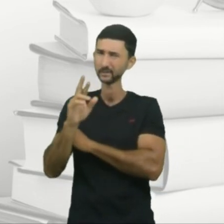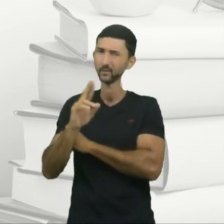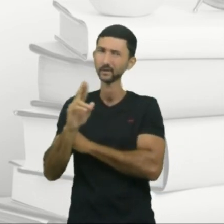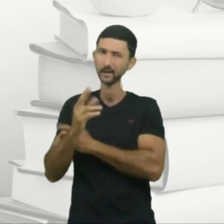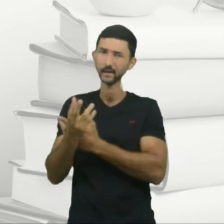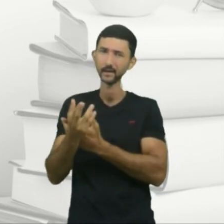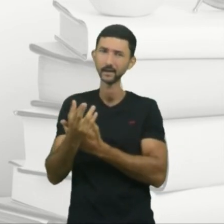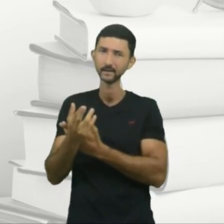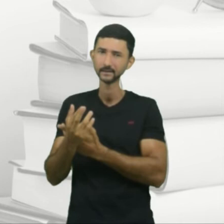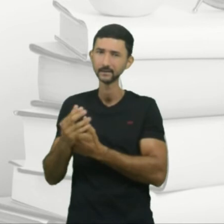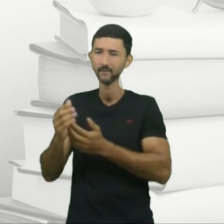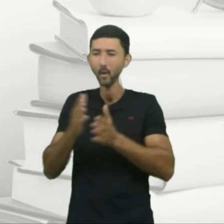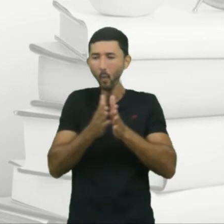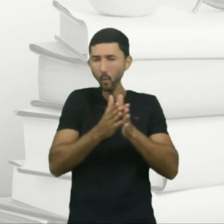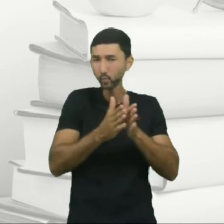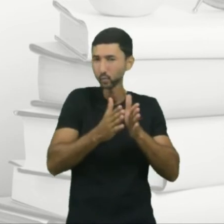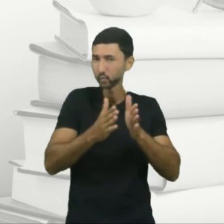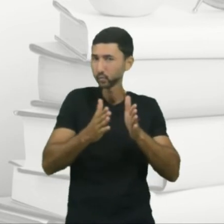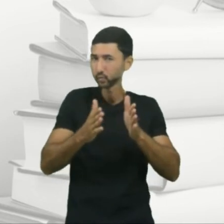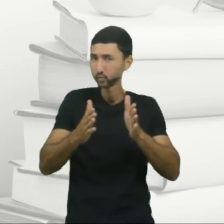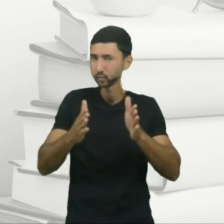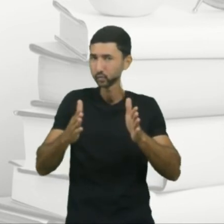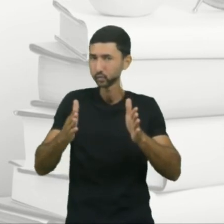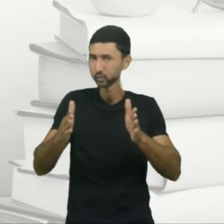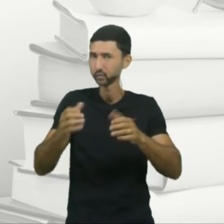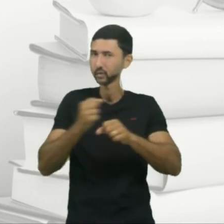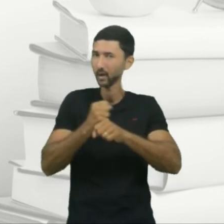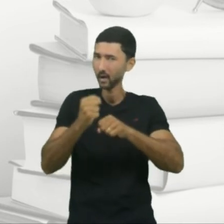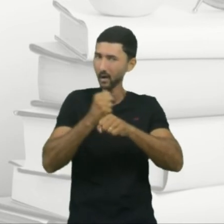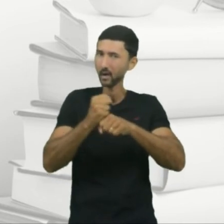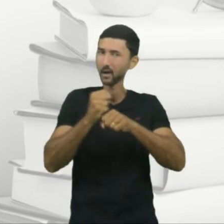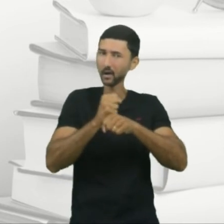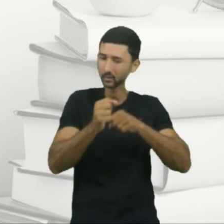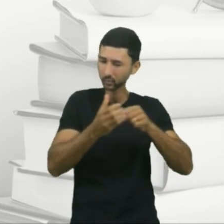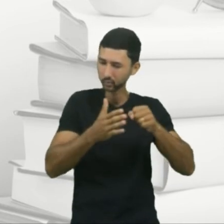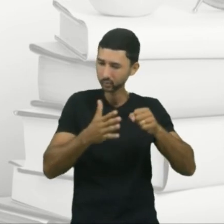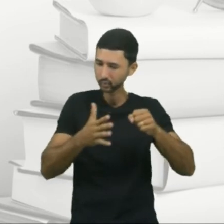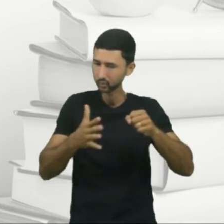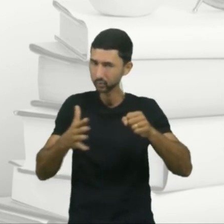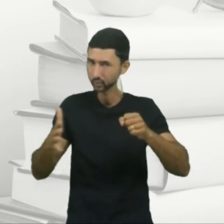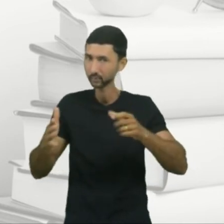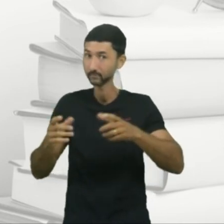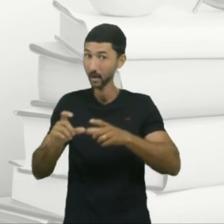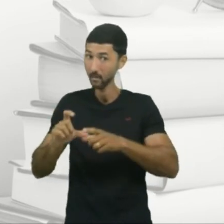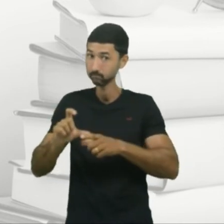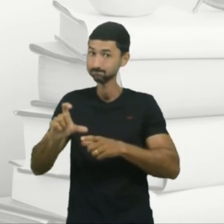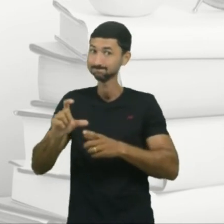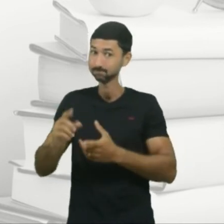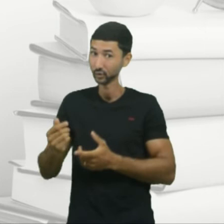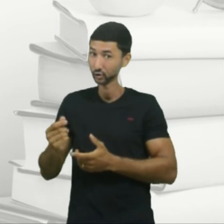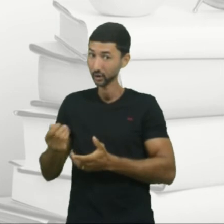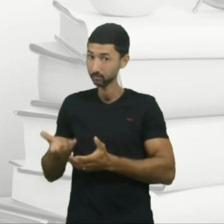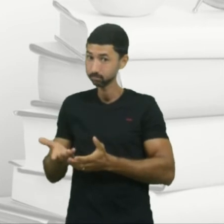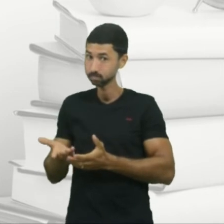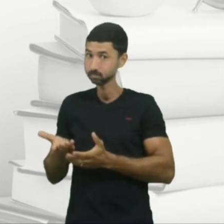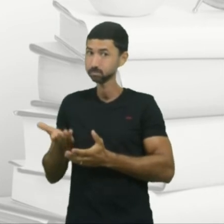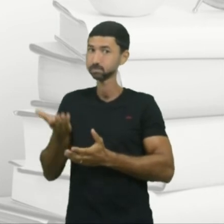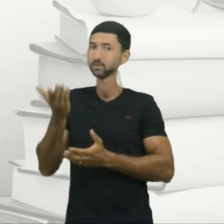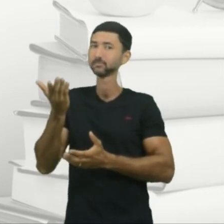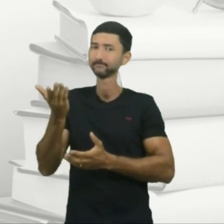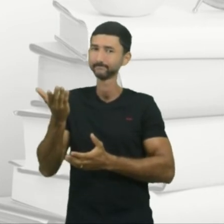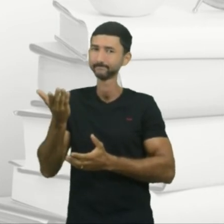R$250, mas ao longo de anos, isso aumentou, se avolumou,